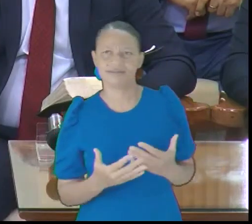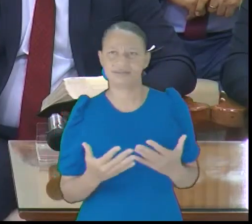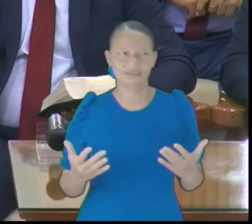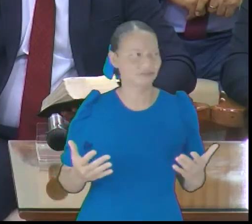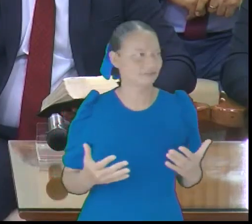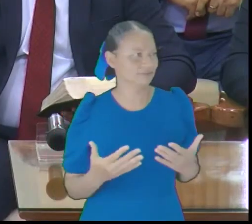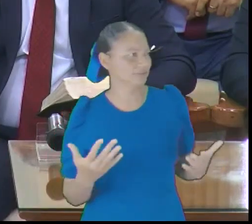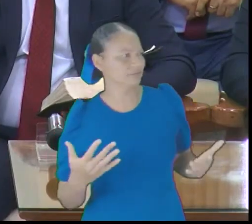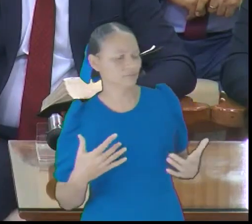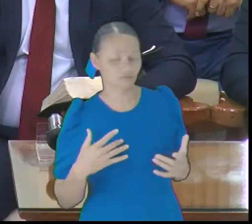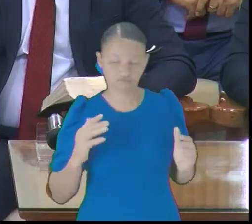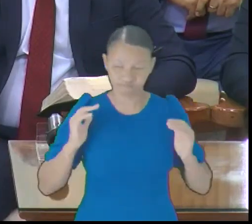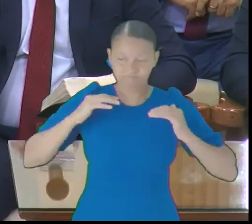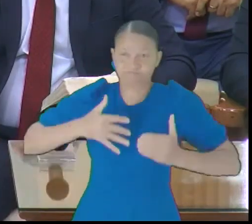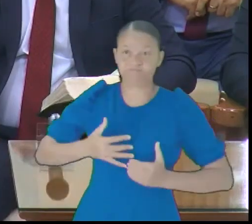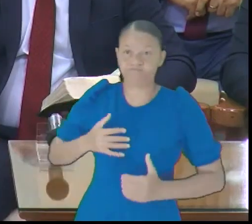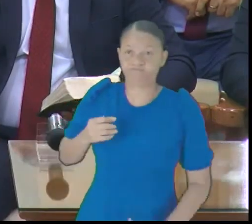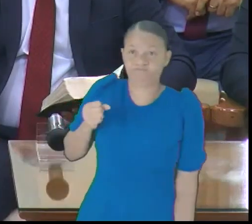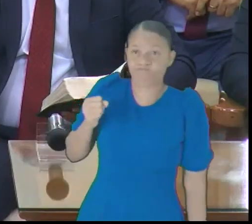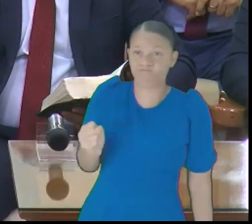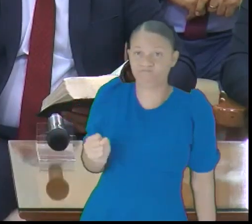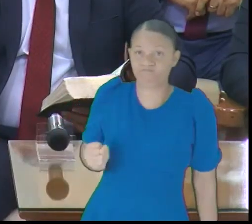todos aparelhados.